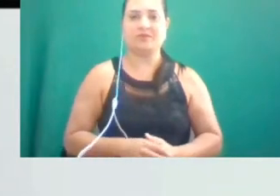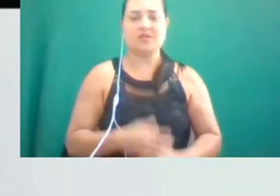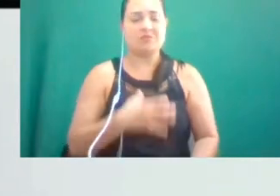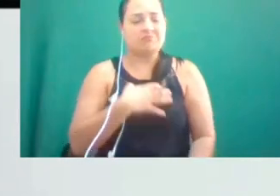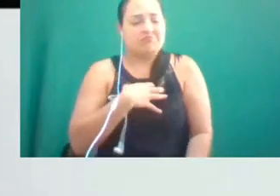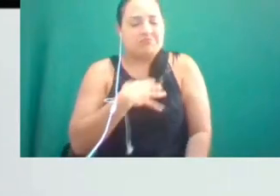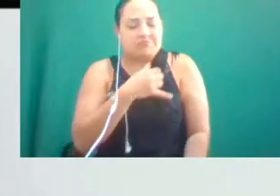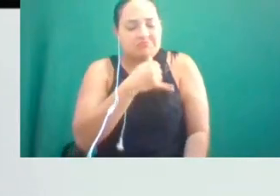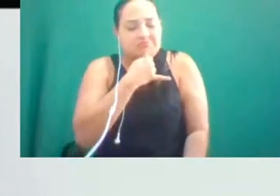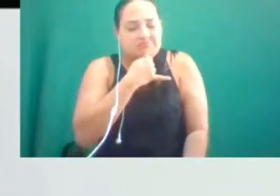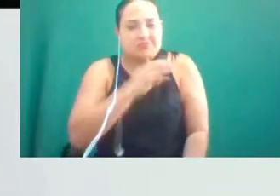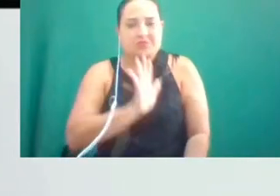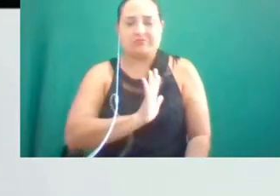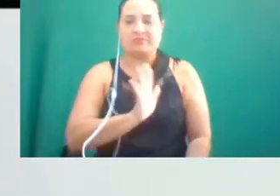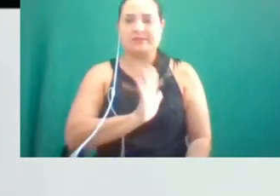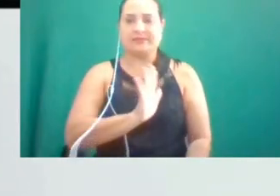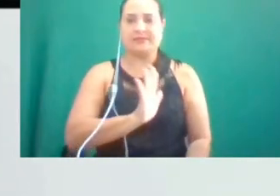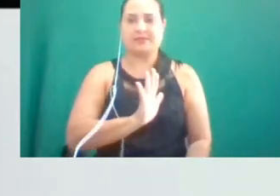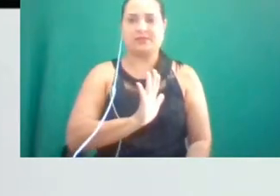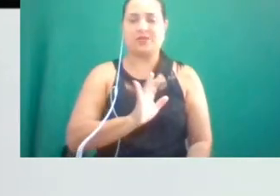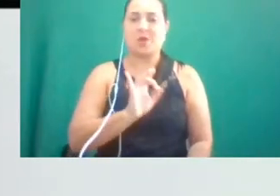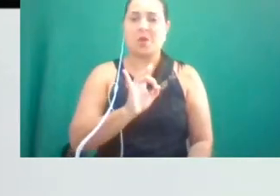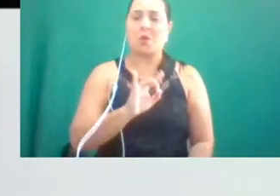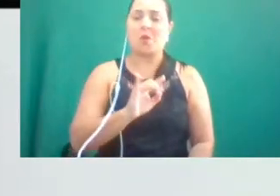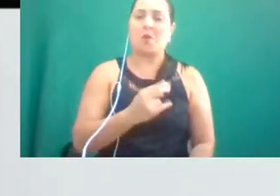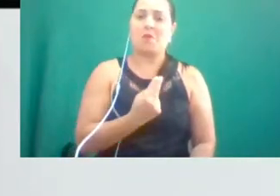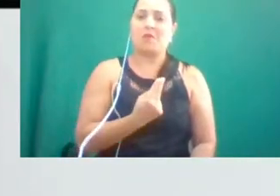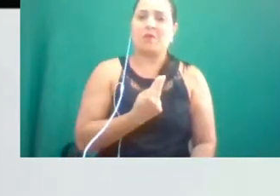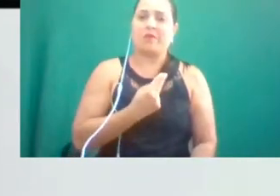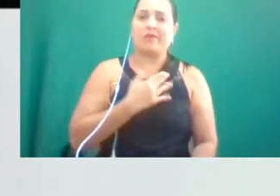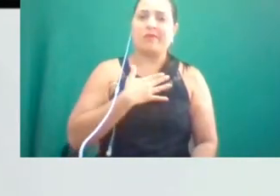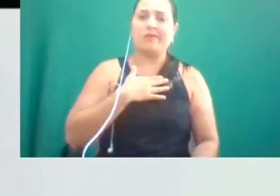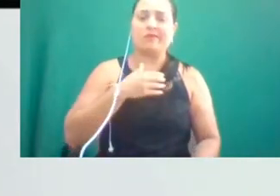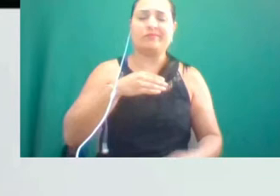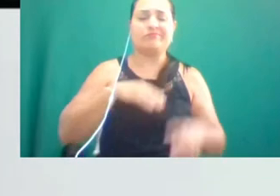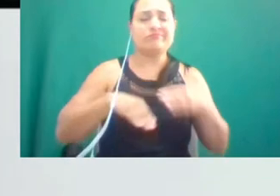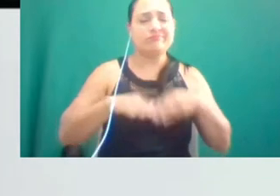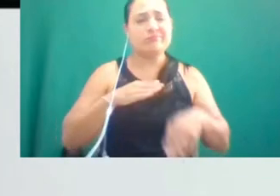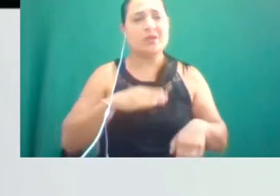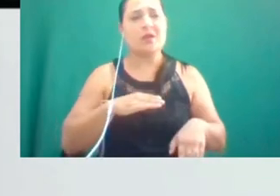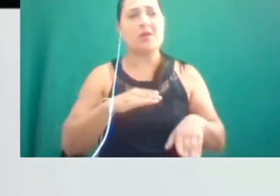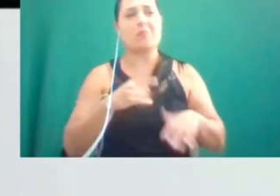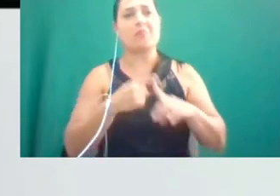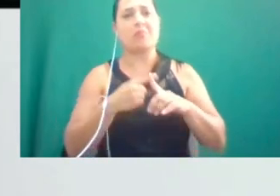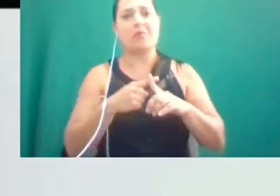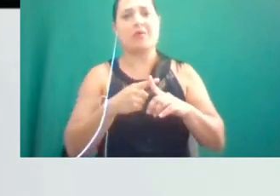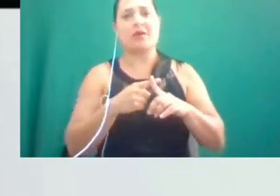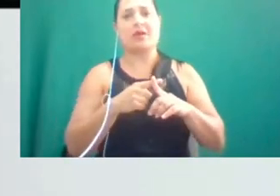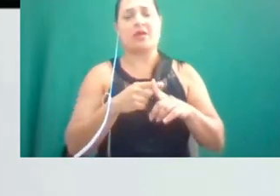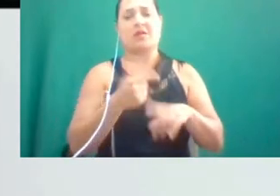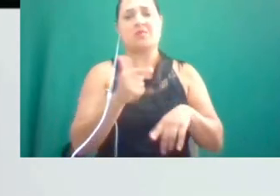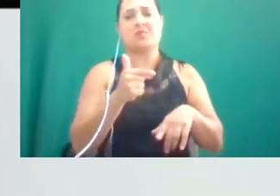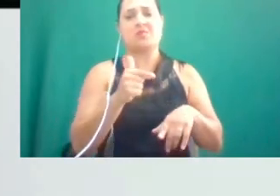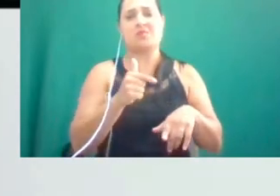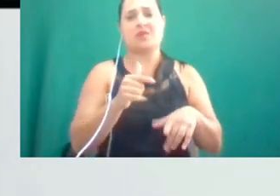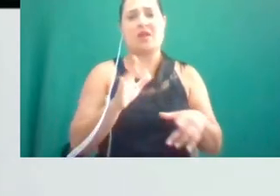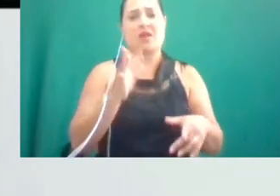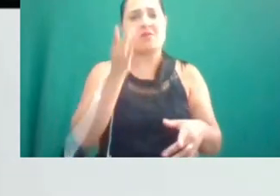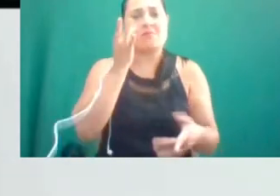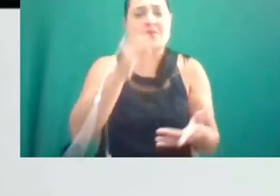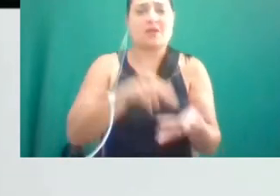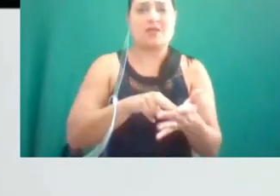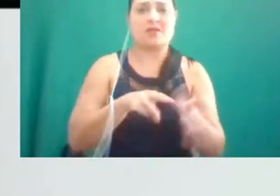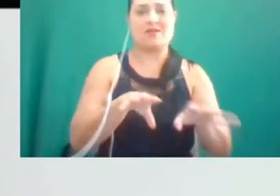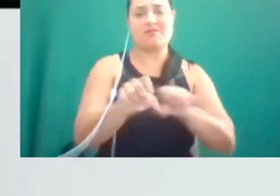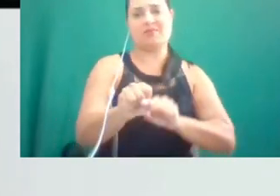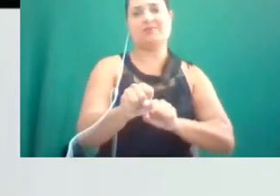pensamento. Nunca lamentem pelas dificuldades, pelos sofrimentos que vocês passaram e nem desejem que eles nunca